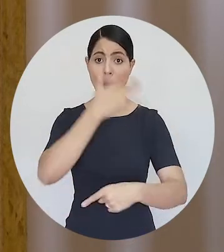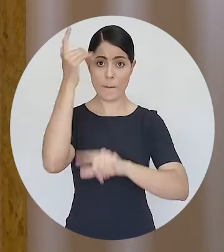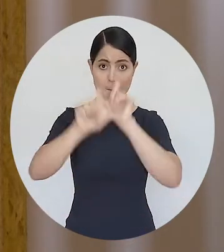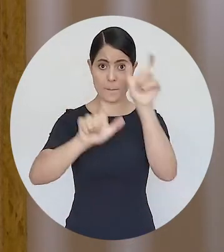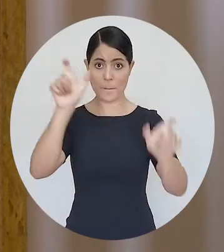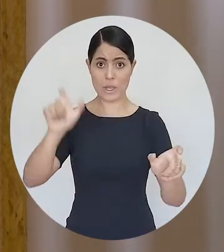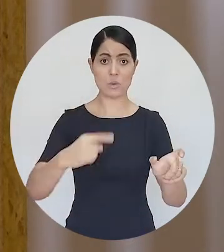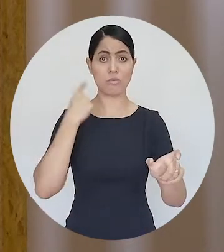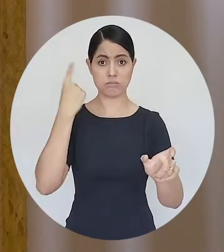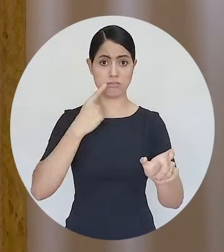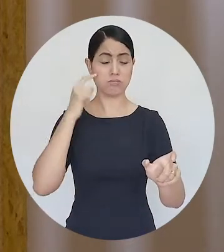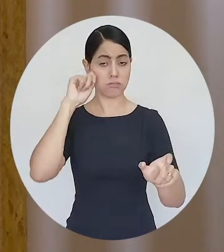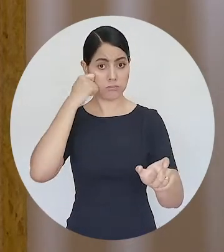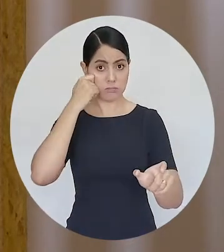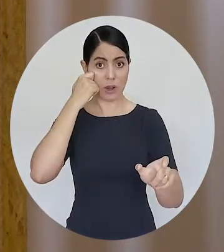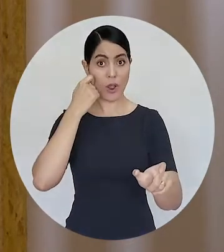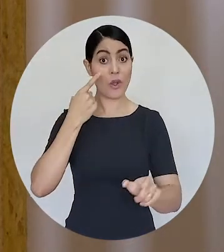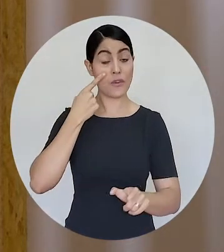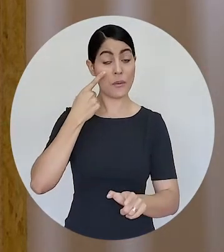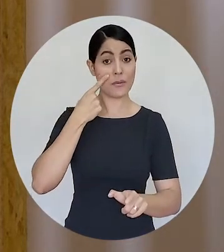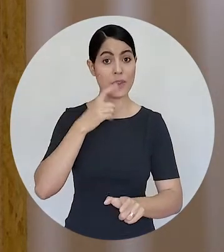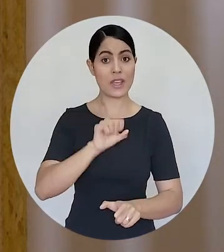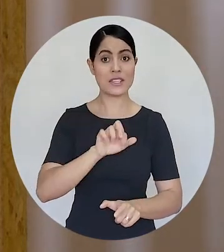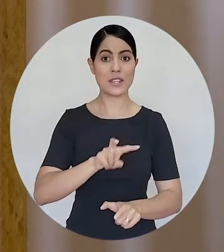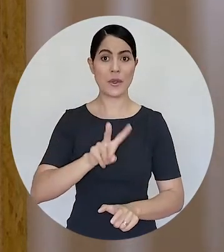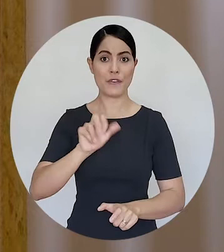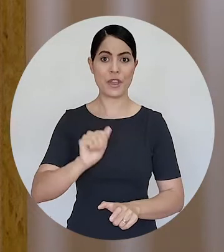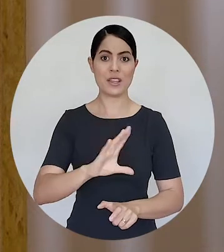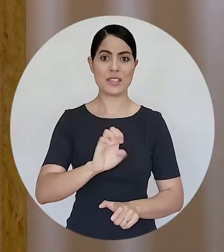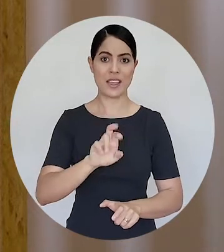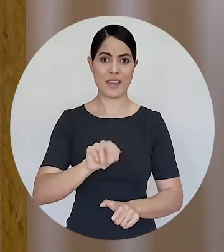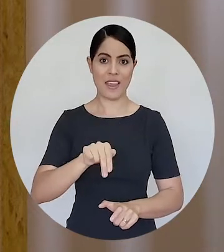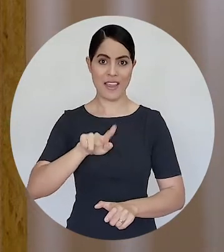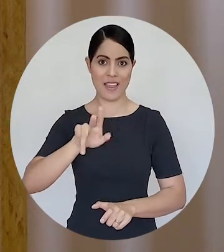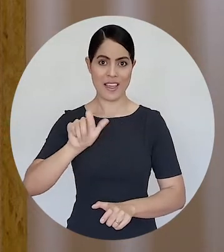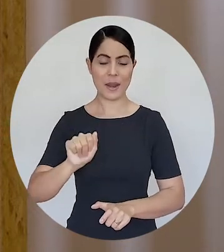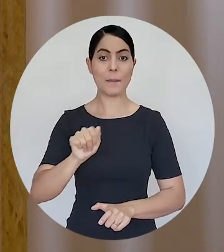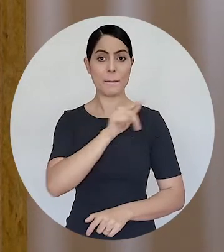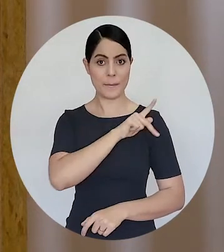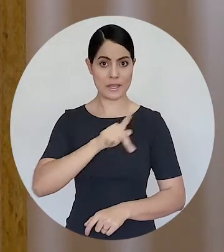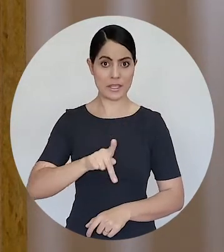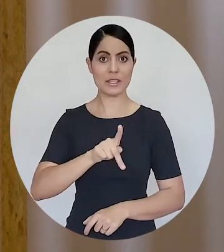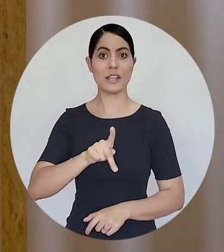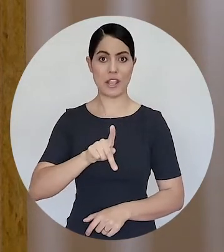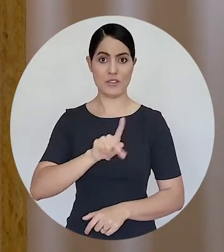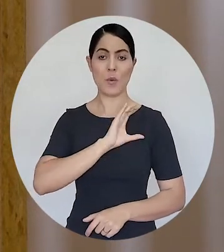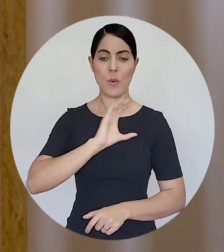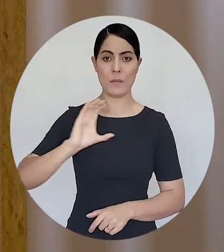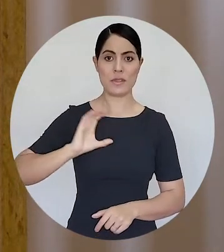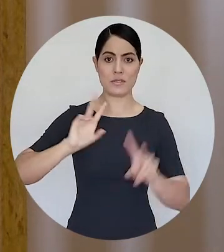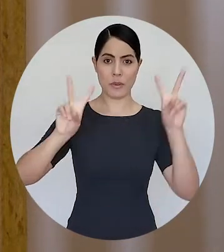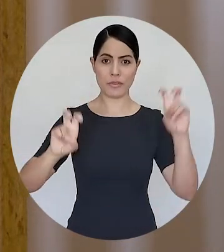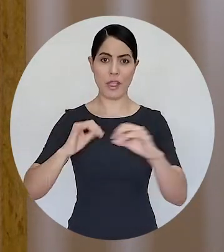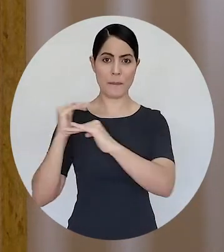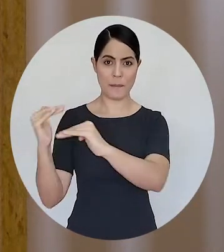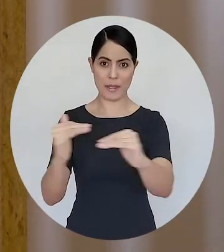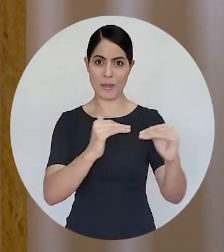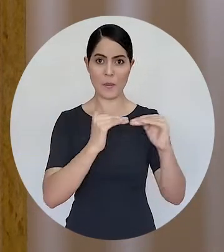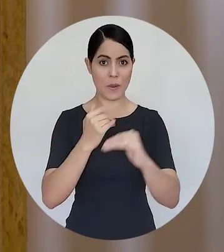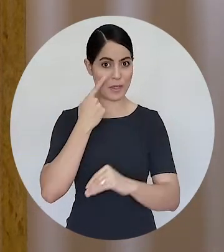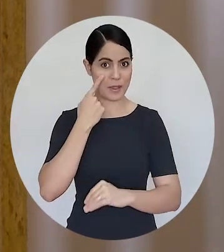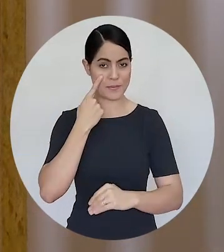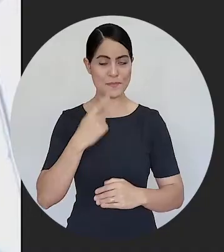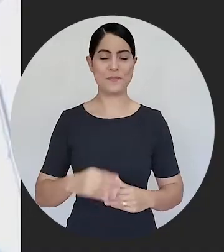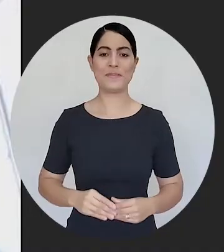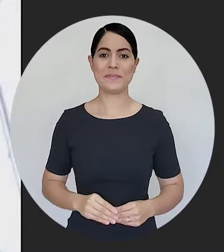os advogados negros, como explica a advogada Silvia Cerqueira, presidente da Comissão Nacional de Promoção da